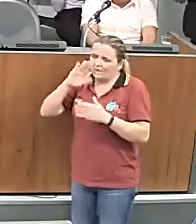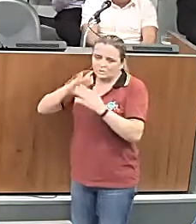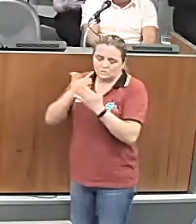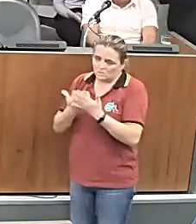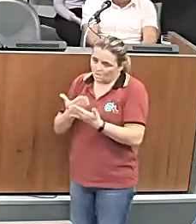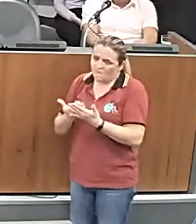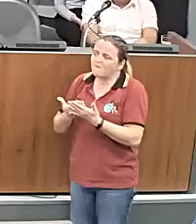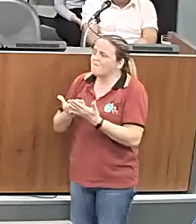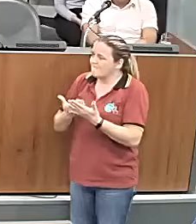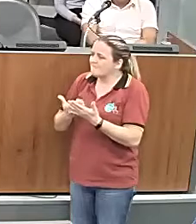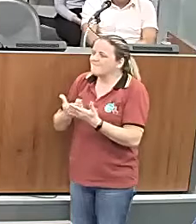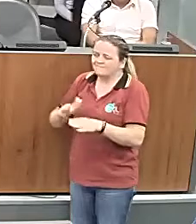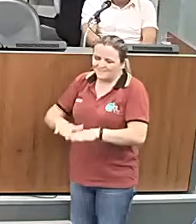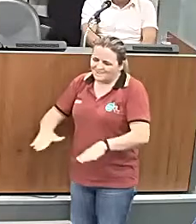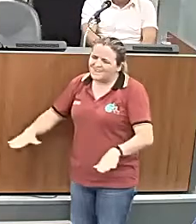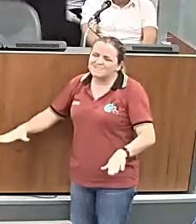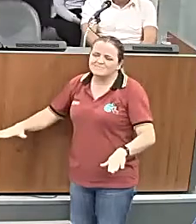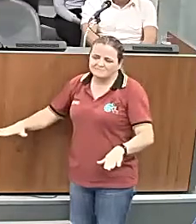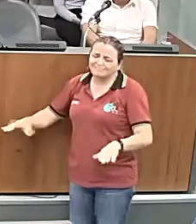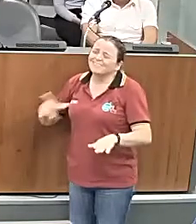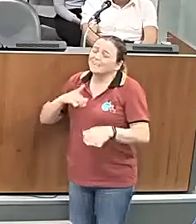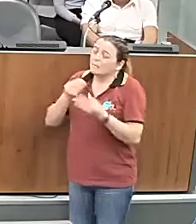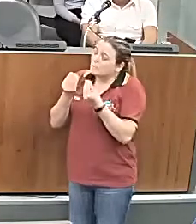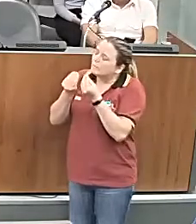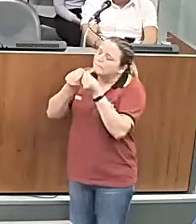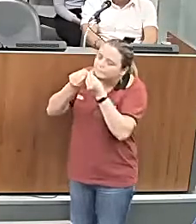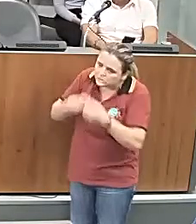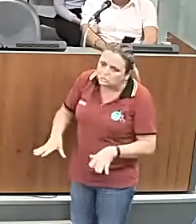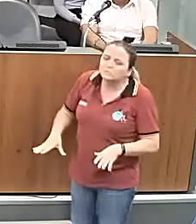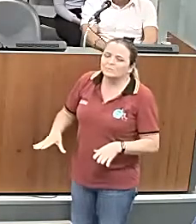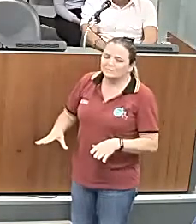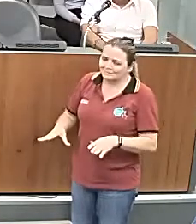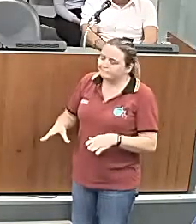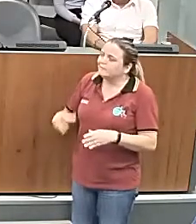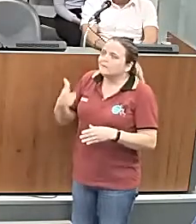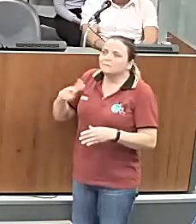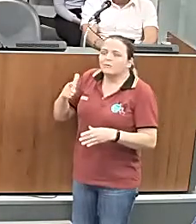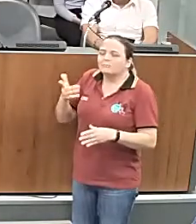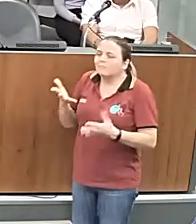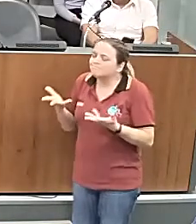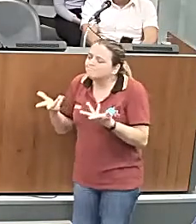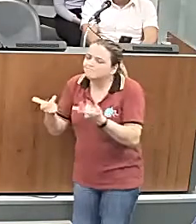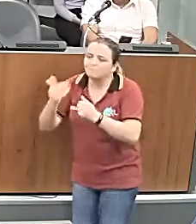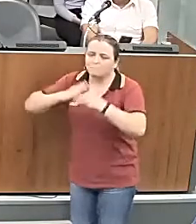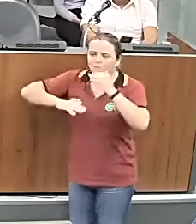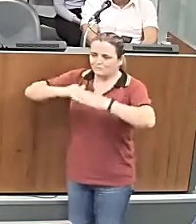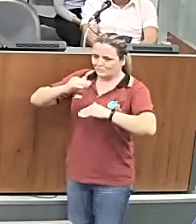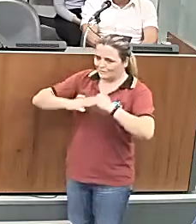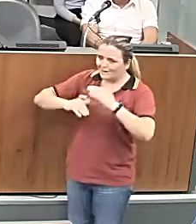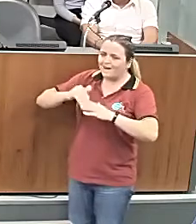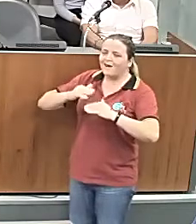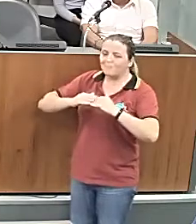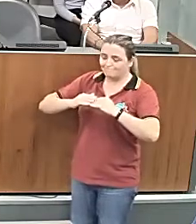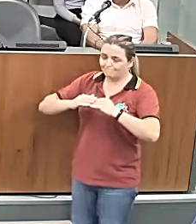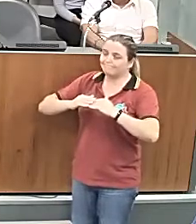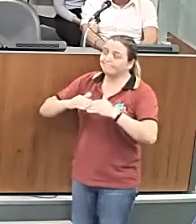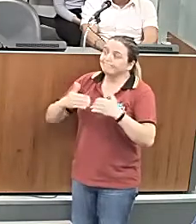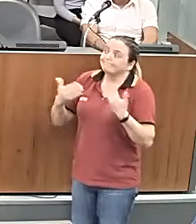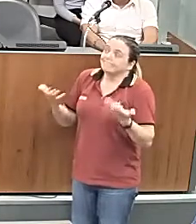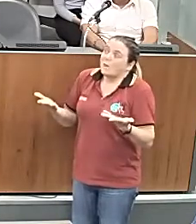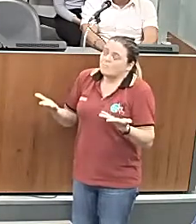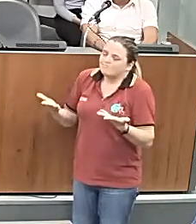Nos preocupamos principalmente com o interior de Minas Gerais, com o acesso das crianças surdas à educação,